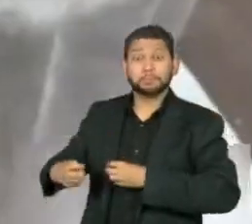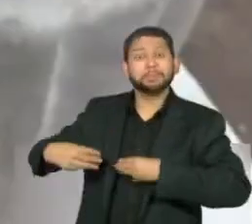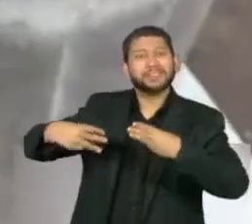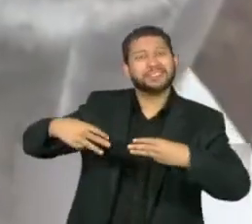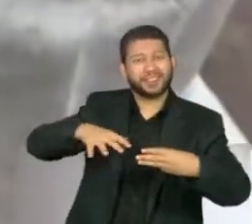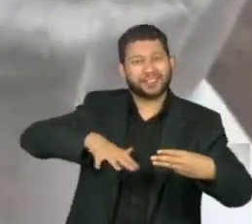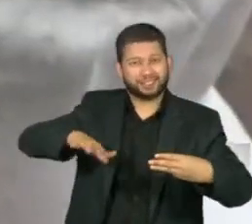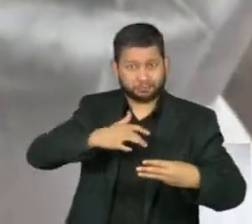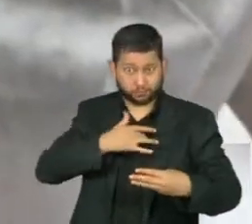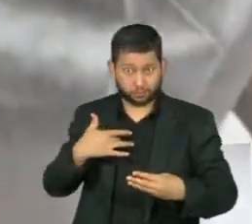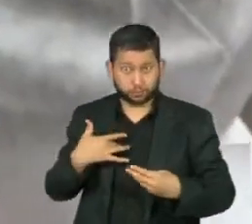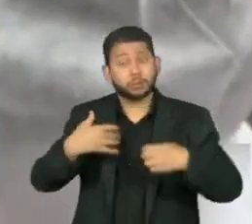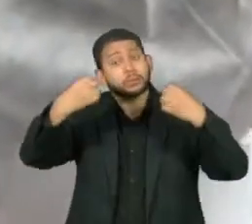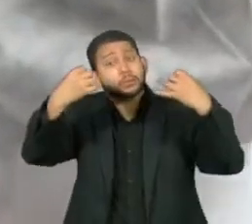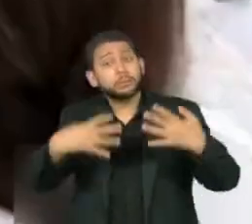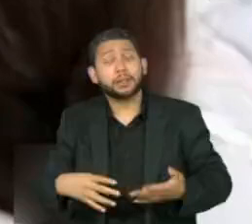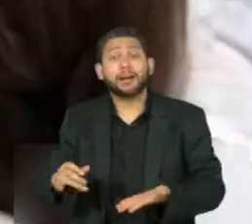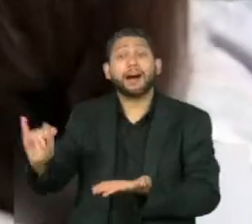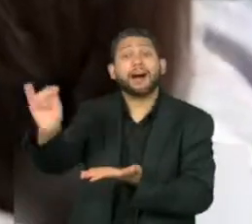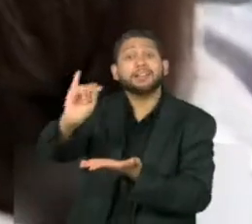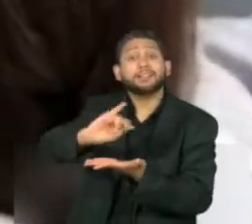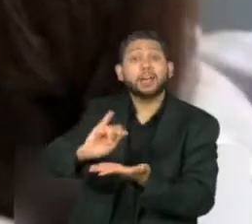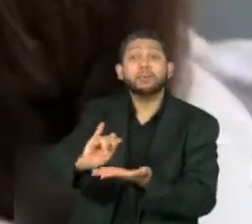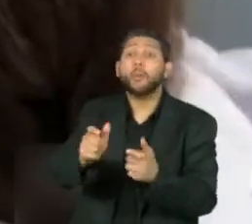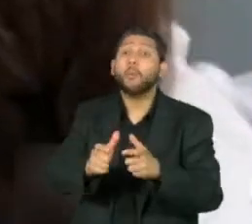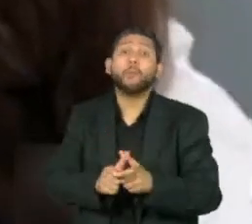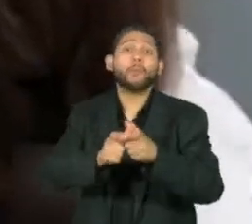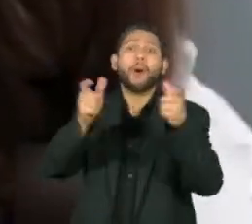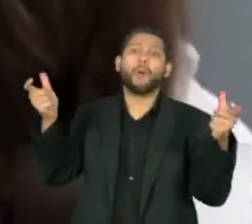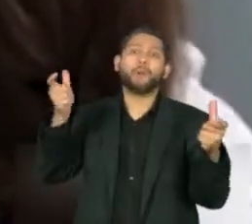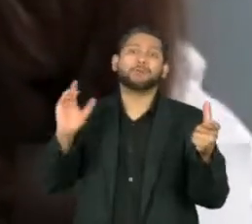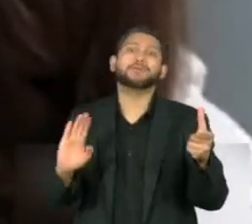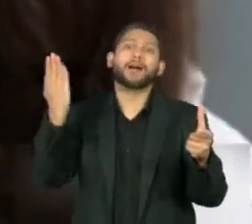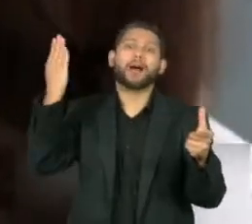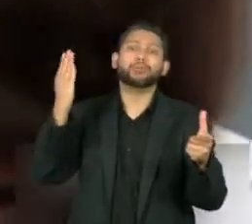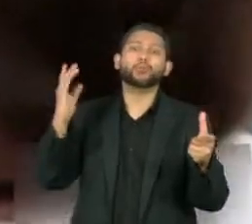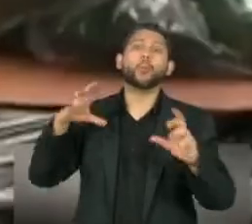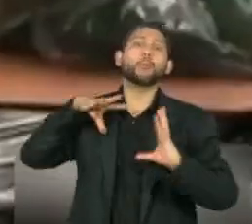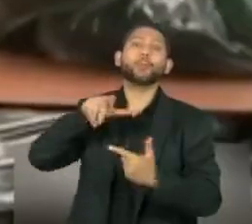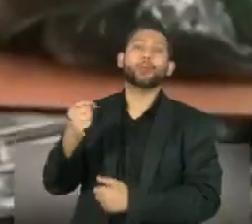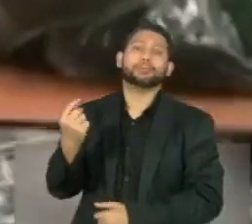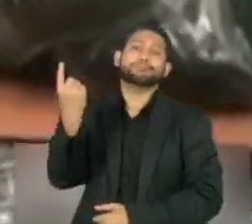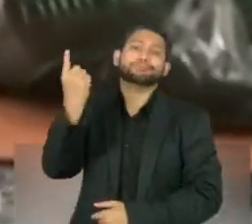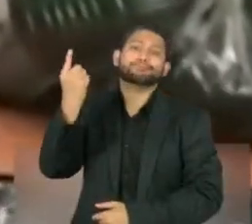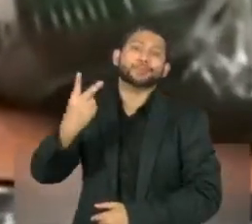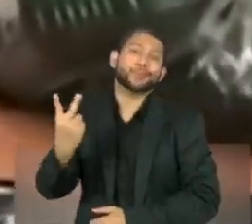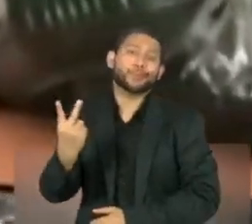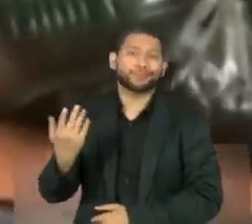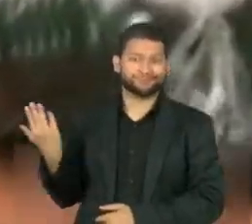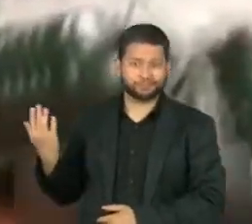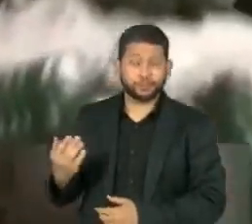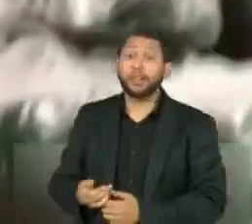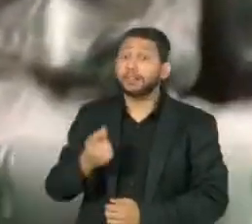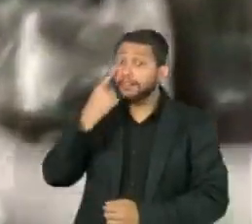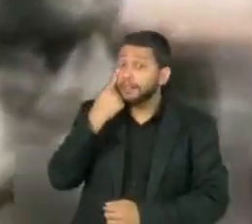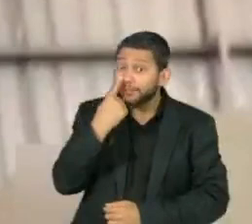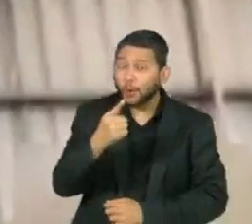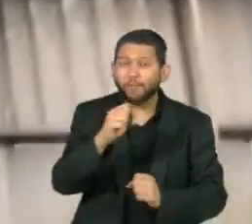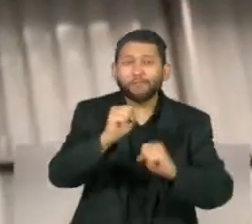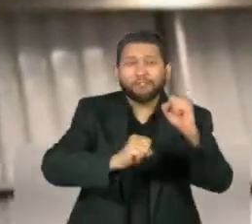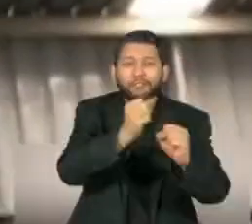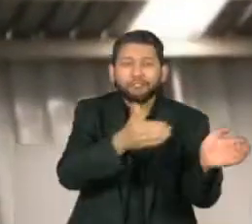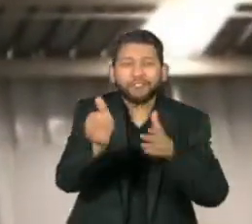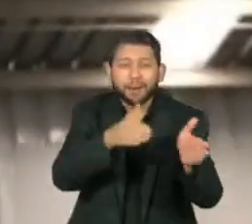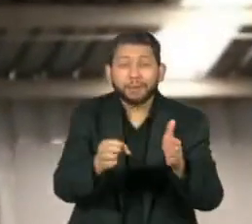o azeite é o segundo alimento mais fraudado do mundo. Na última fiscalização, a entidade encontrou 3 fábricas clandestinas